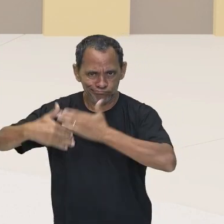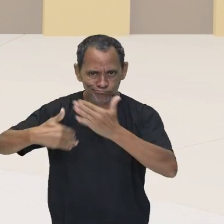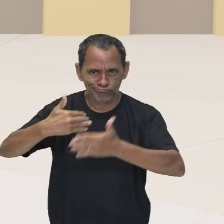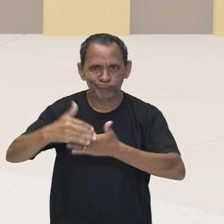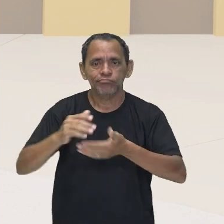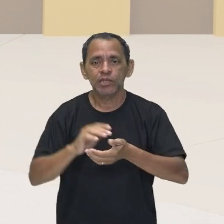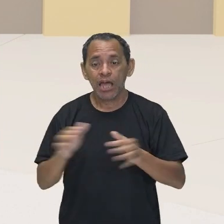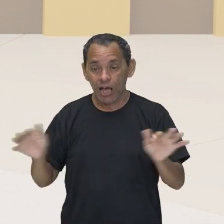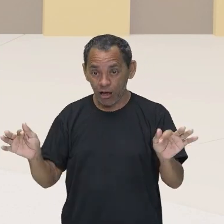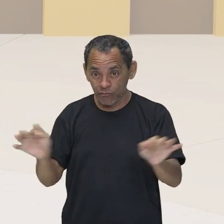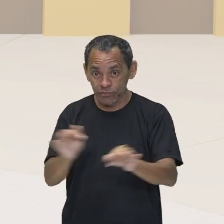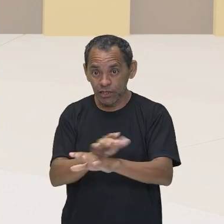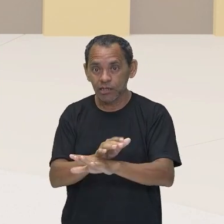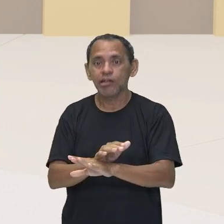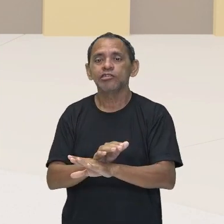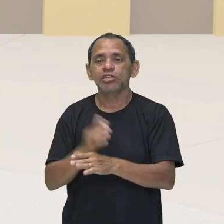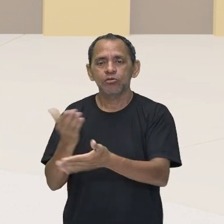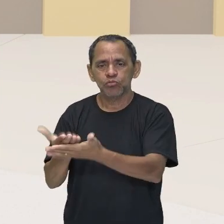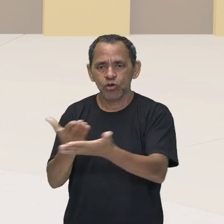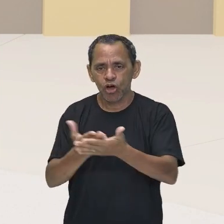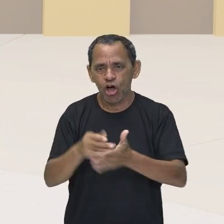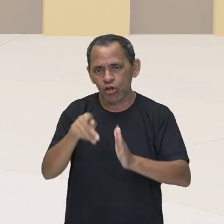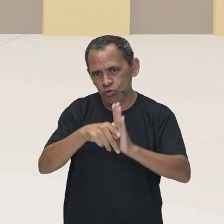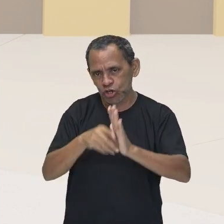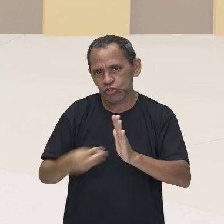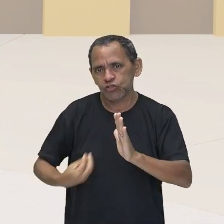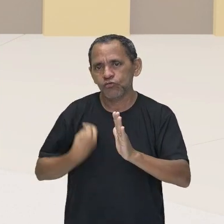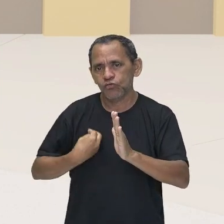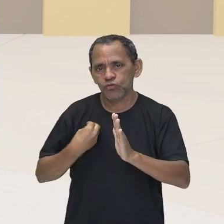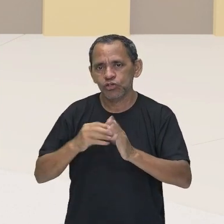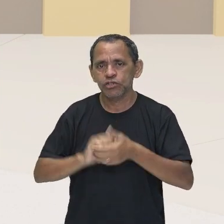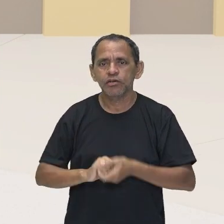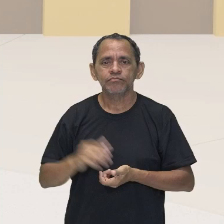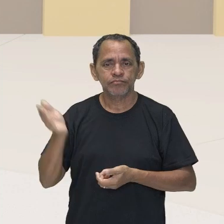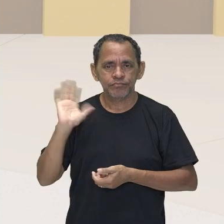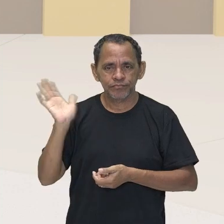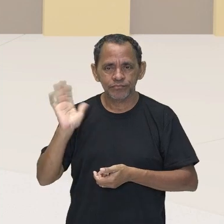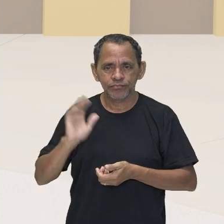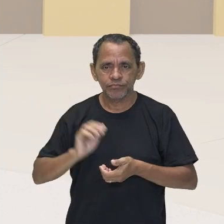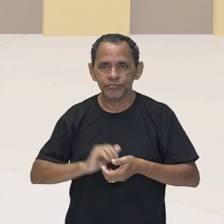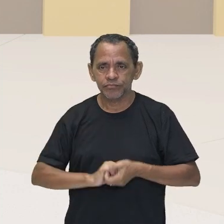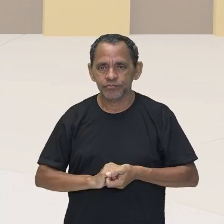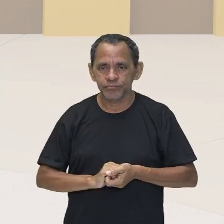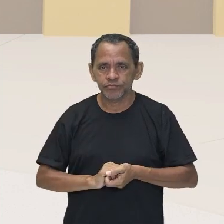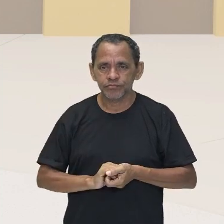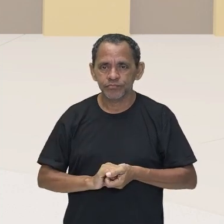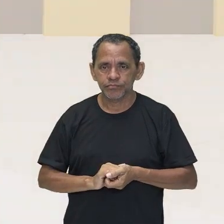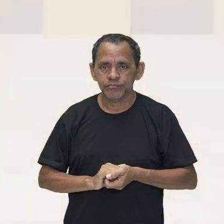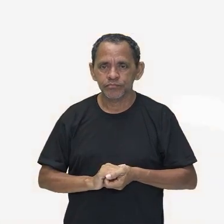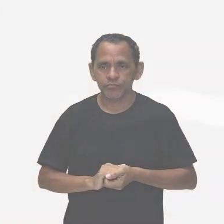finalizamos nesse momento nossa aula de projeto de vida e até o próximo momento.